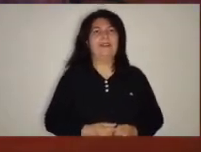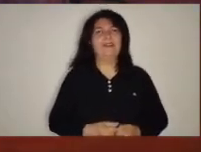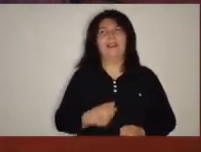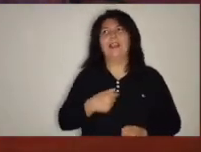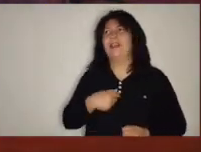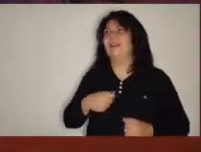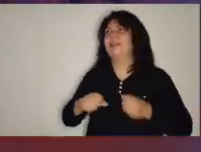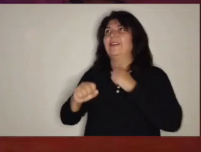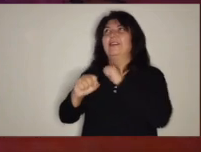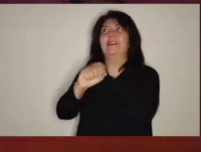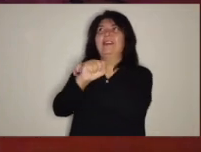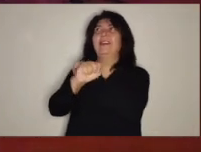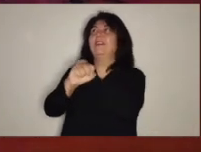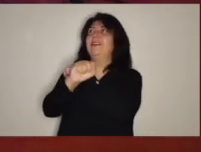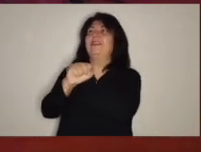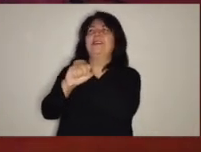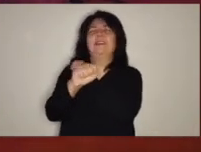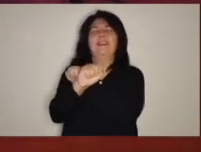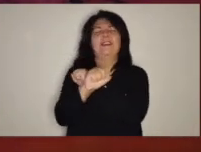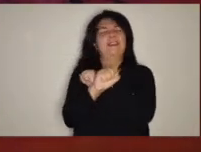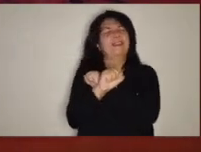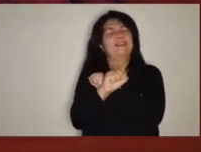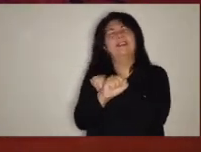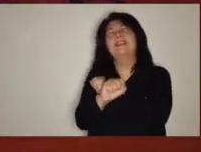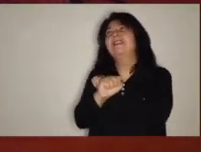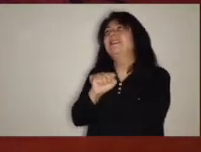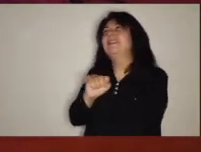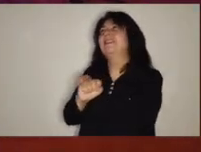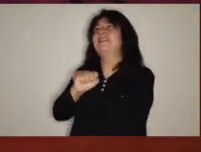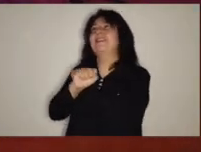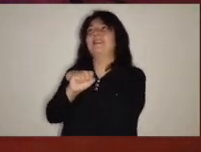brancas, estou só te